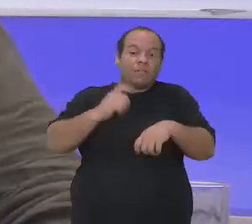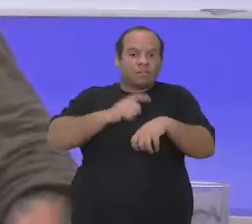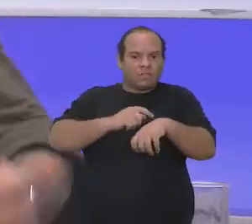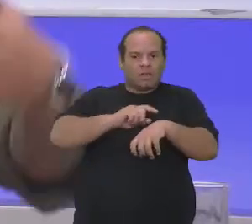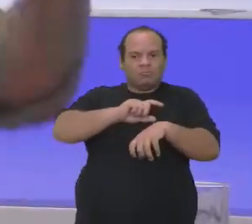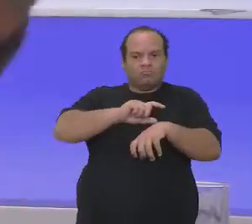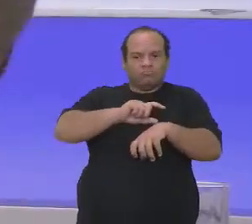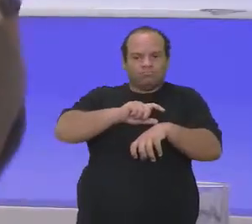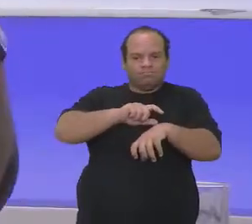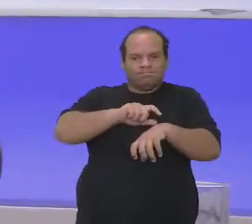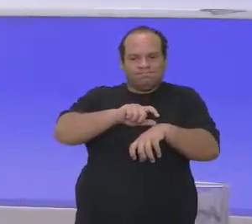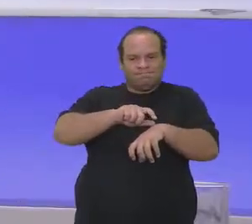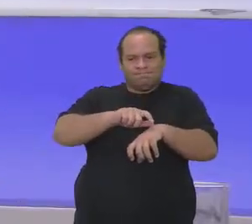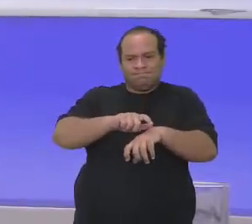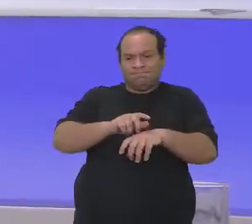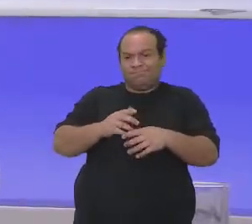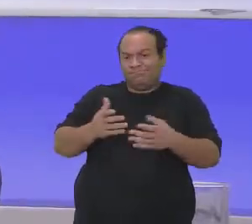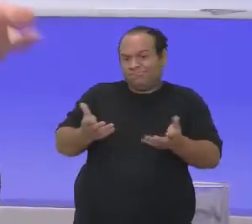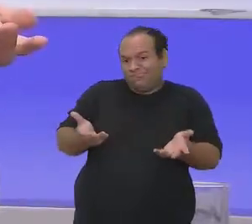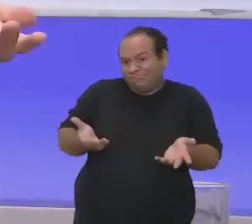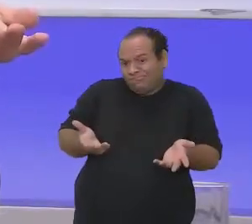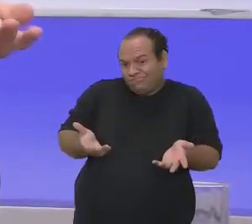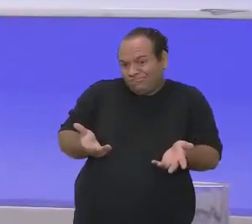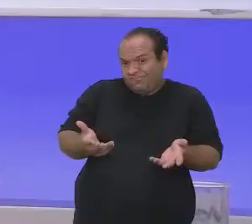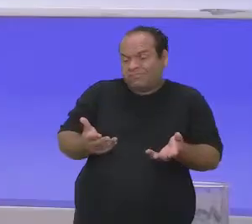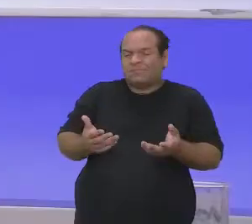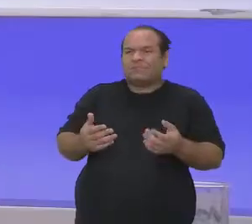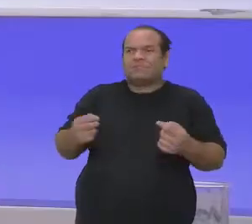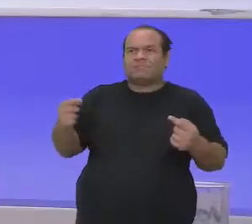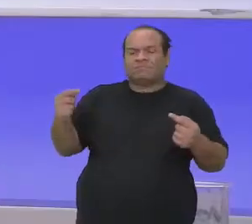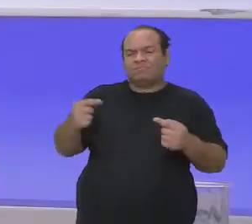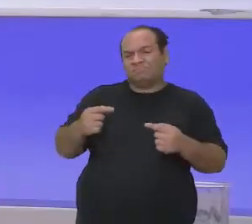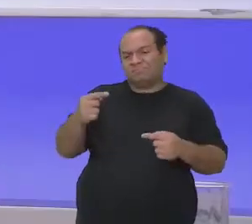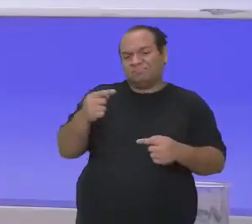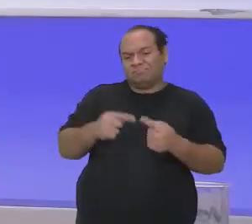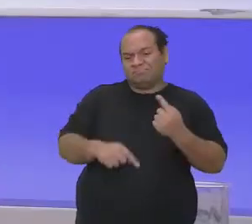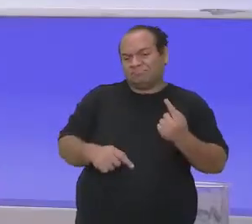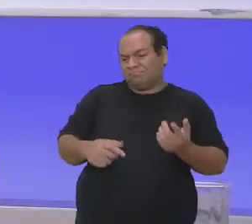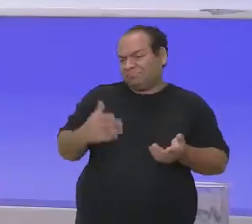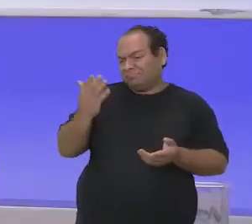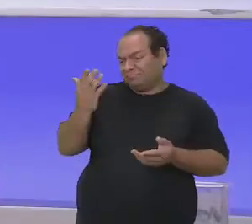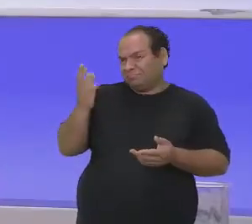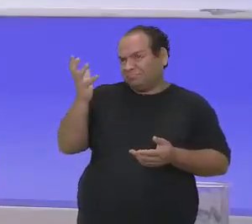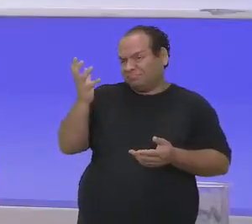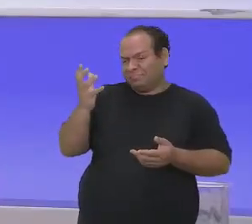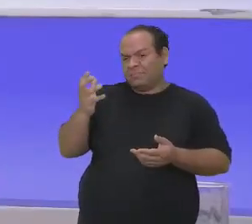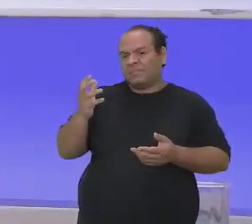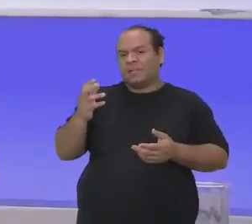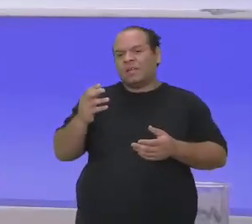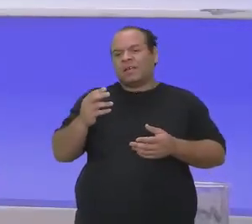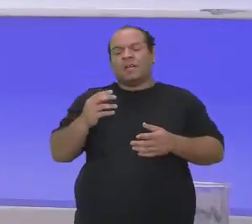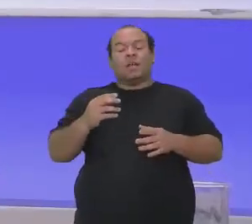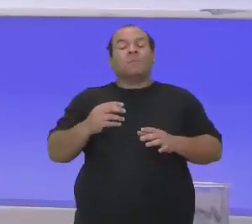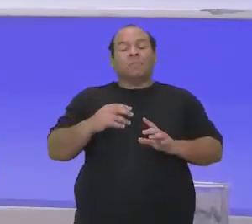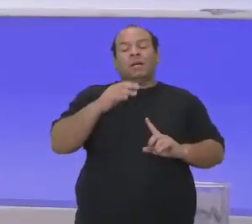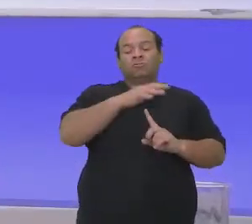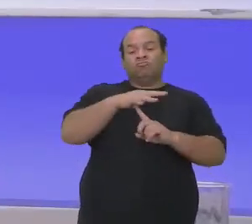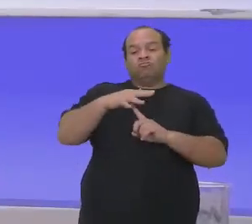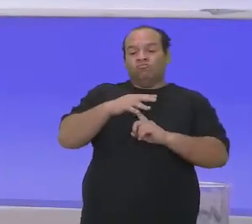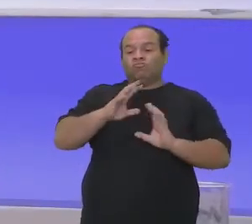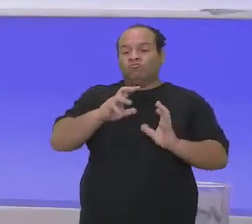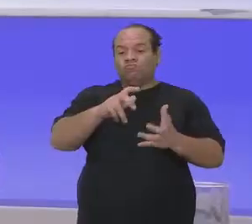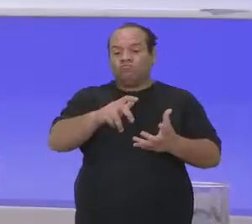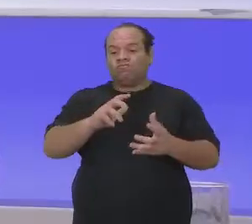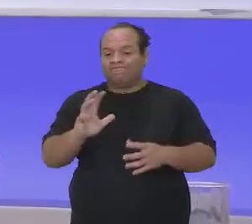extraordinárias, não vai fazer diferenças monetárias. Para o planeta sempre vai fazer diferença. Qualquer mínima ação